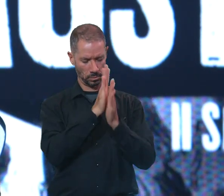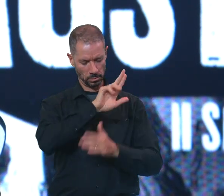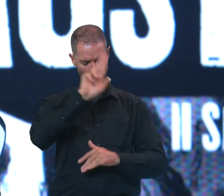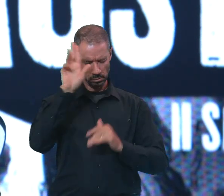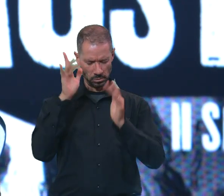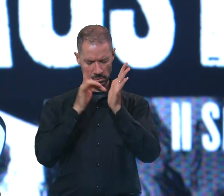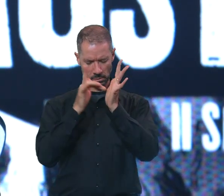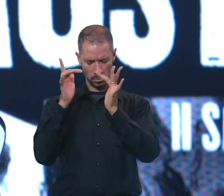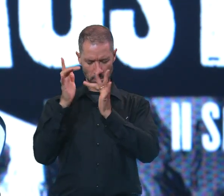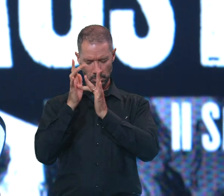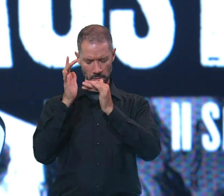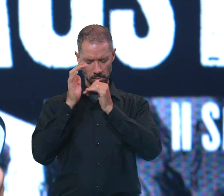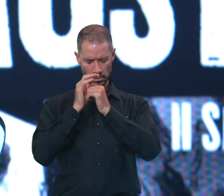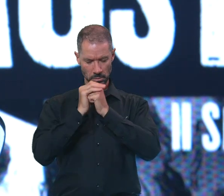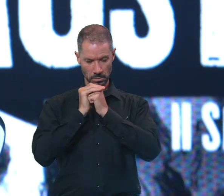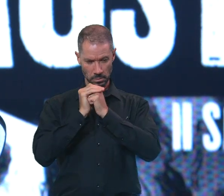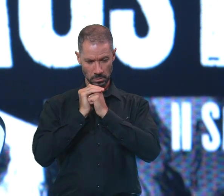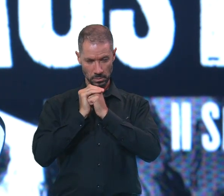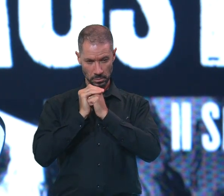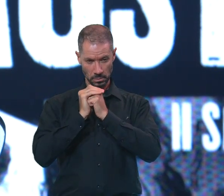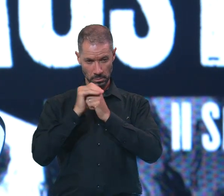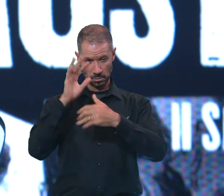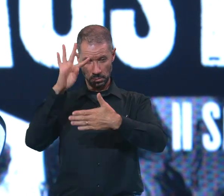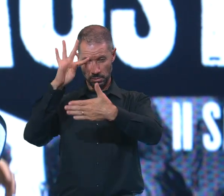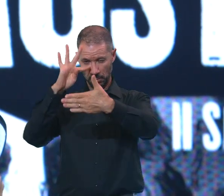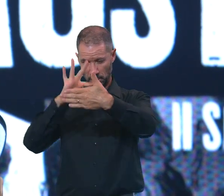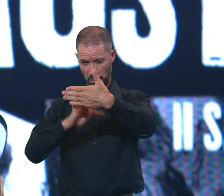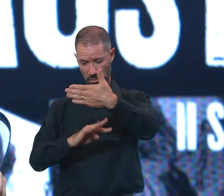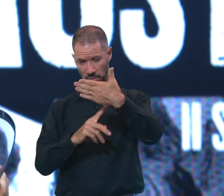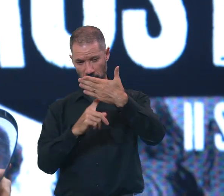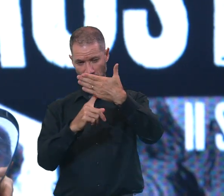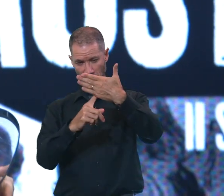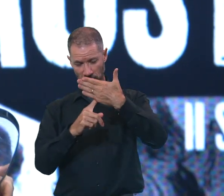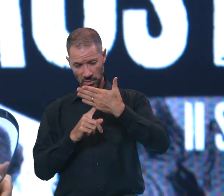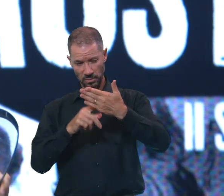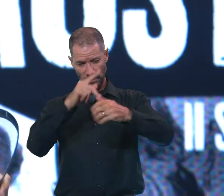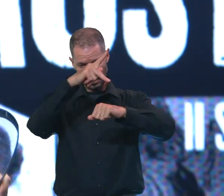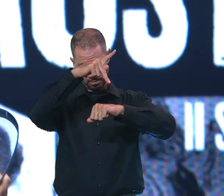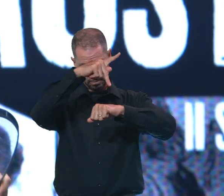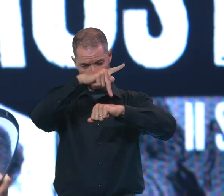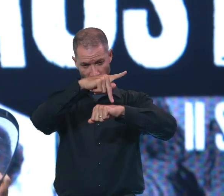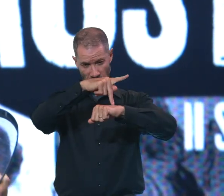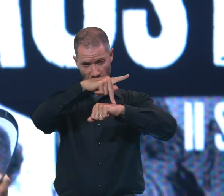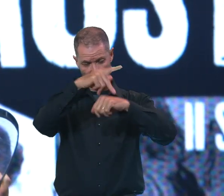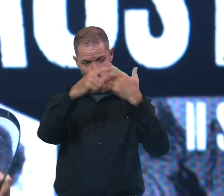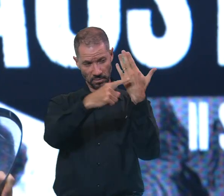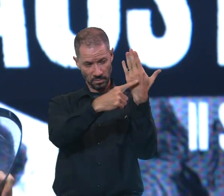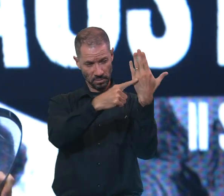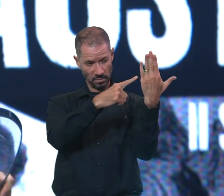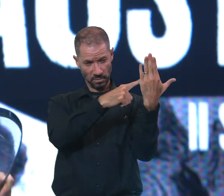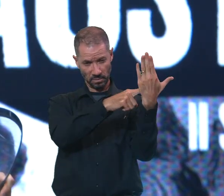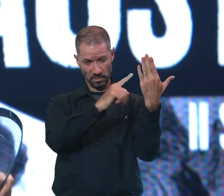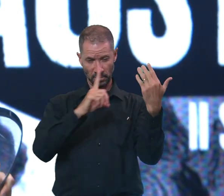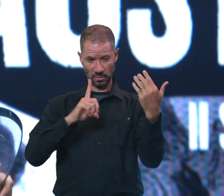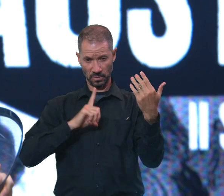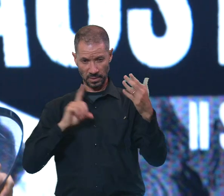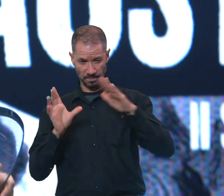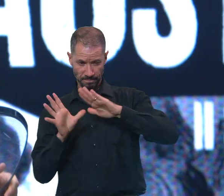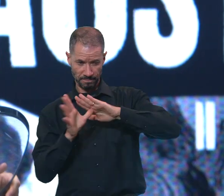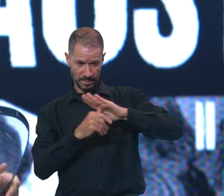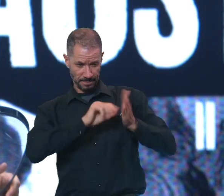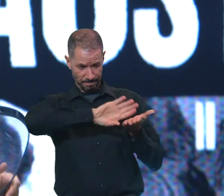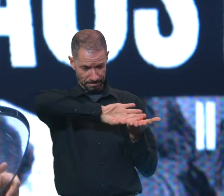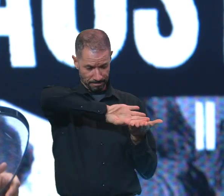Jesus. Amém. Esse texto nos mostra como que algumas pedras têm a tendência de roubar